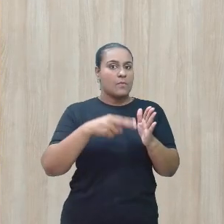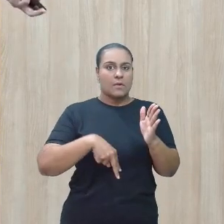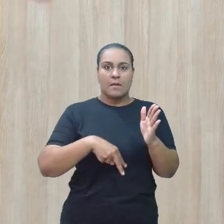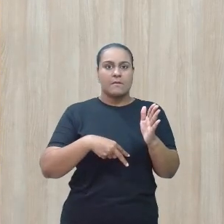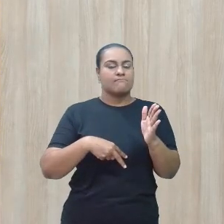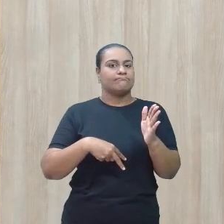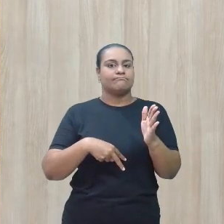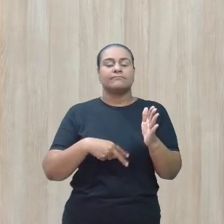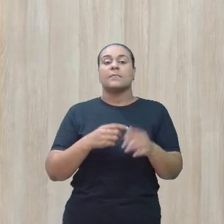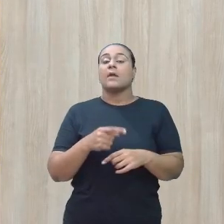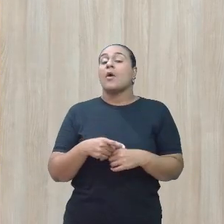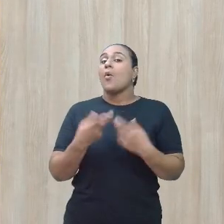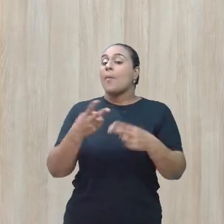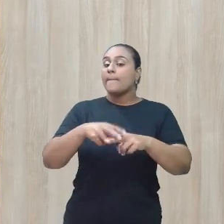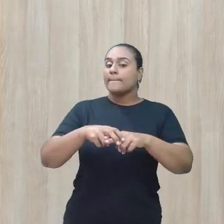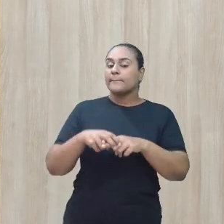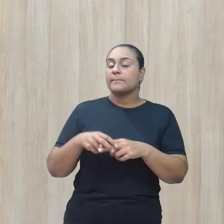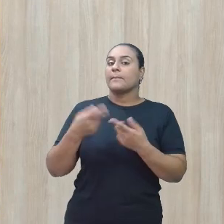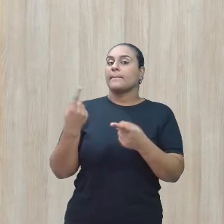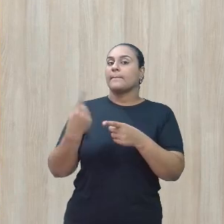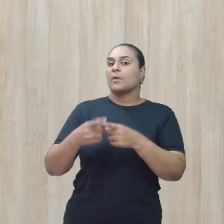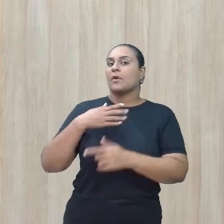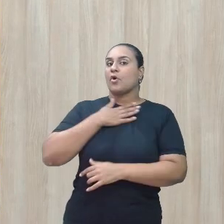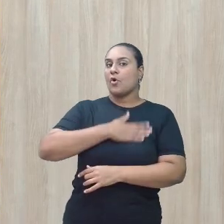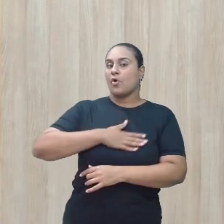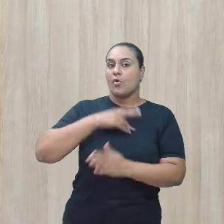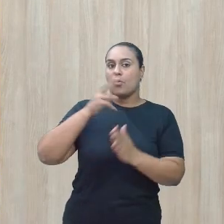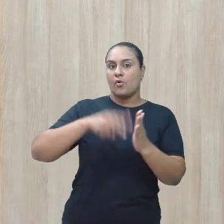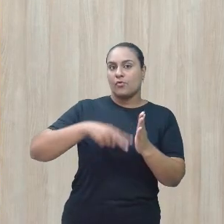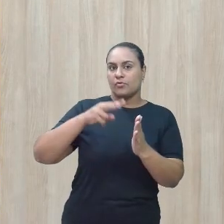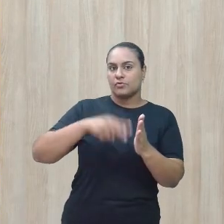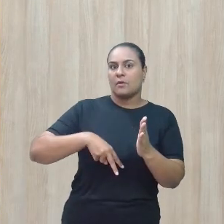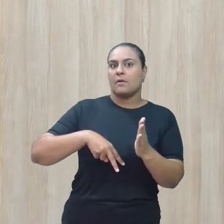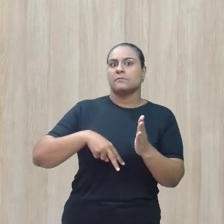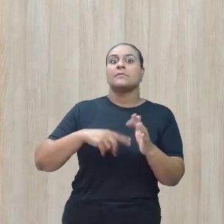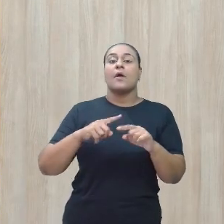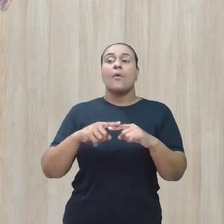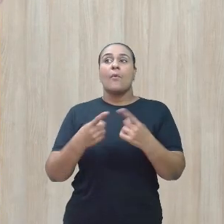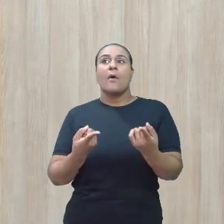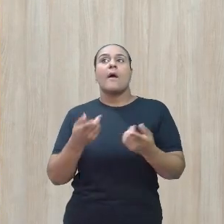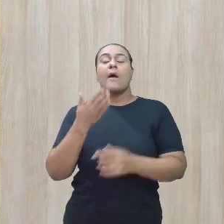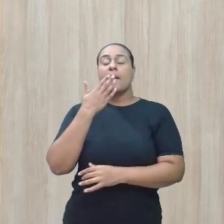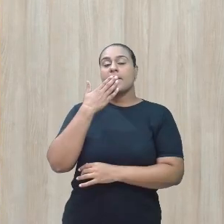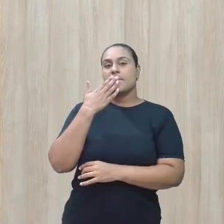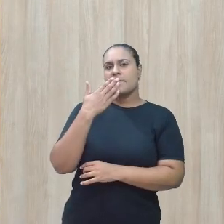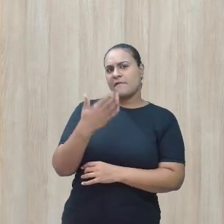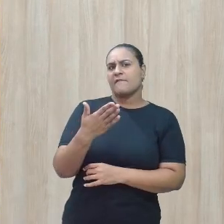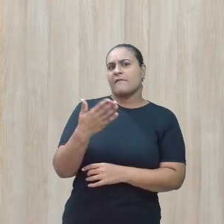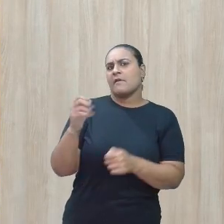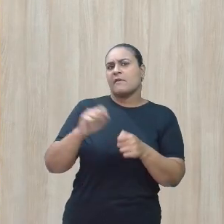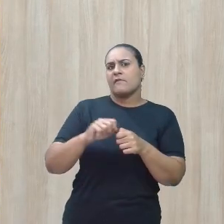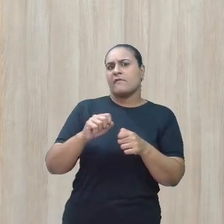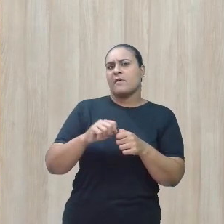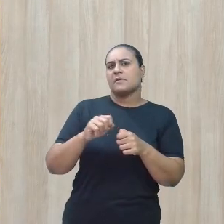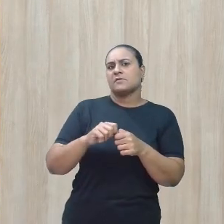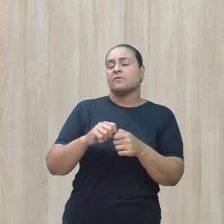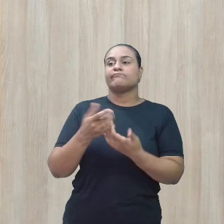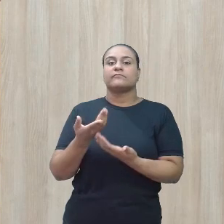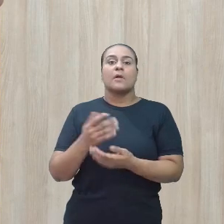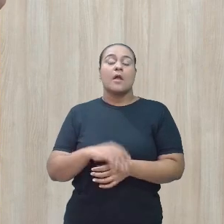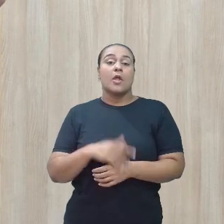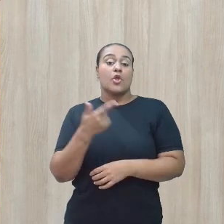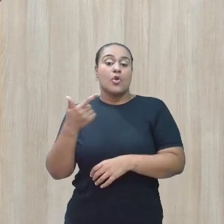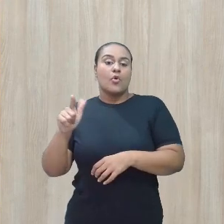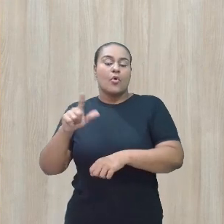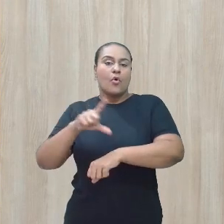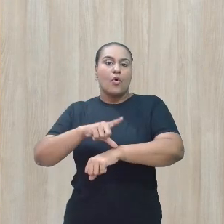eles gostam de ler e os motivos pelos quais eles se distraem, quais são as coisas que eles preferem fazer fora desse horário de leitura